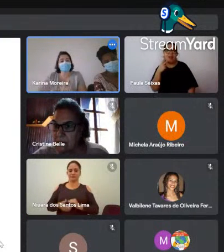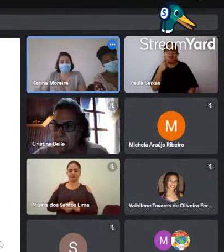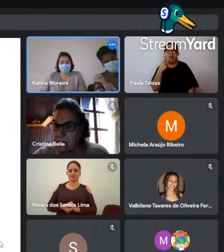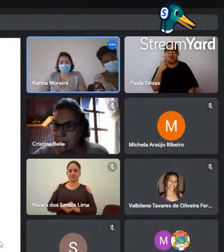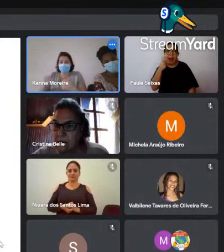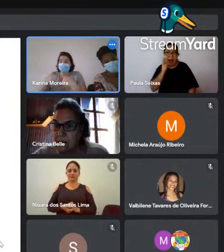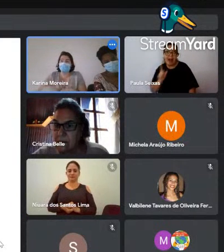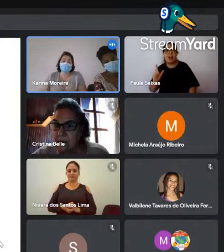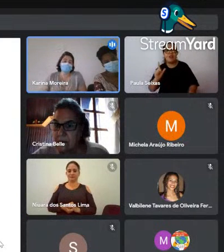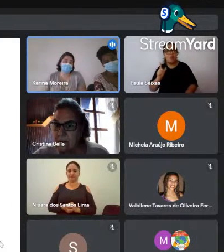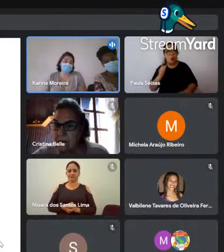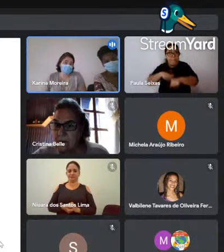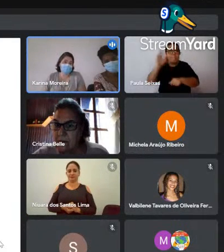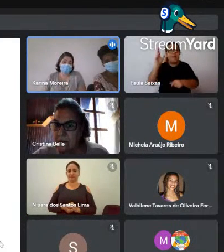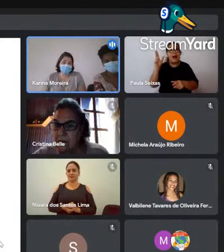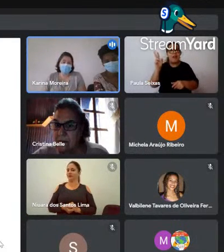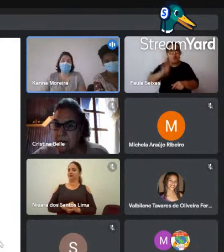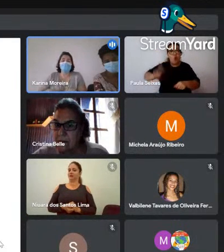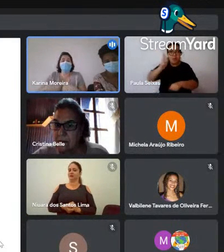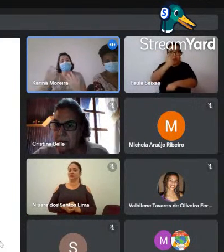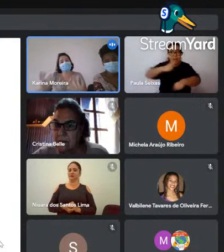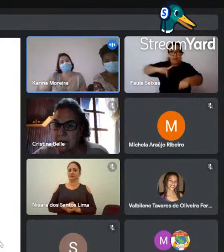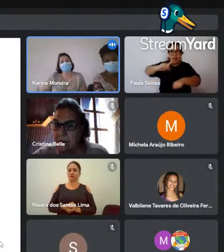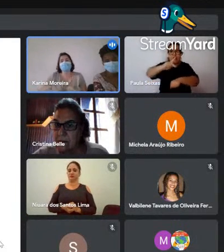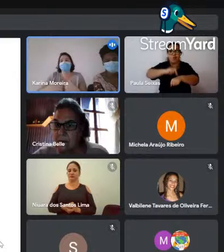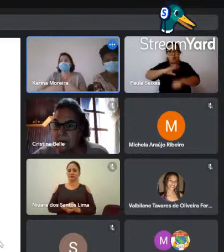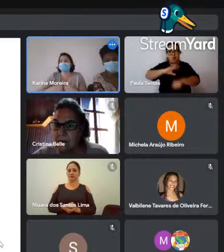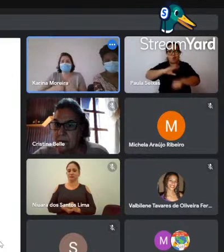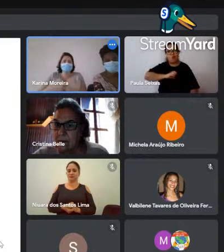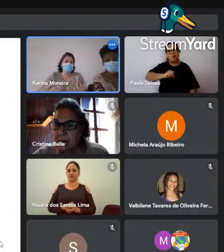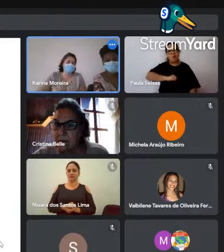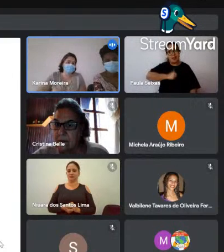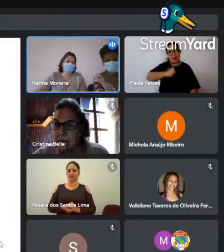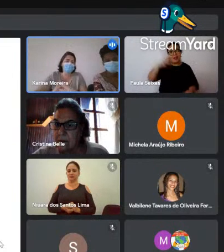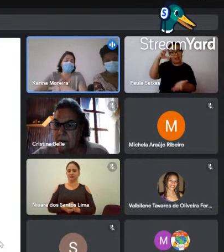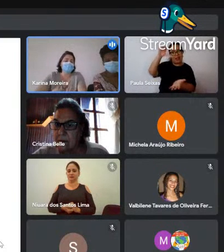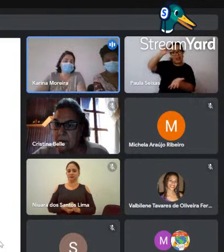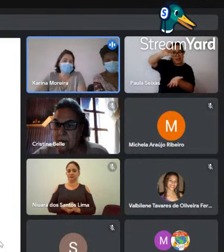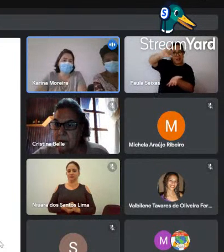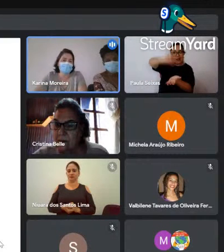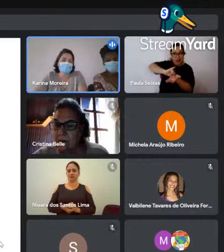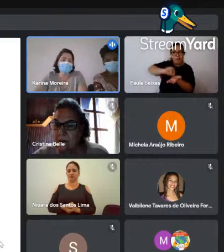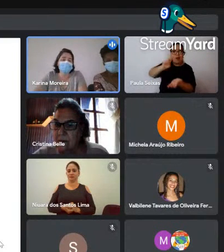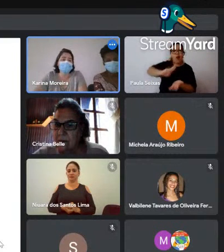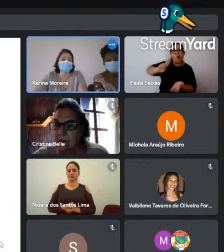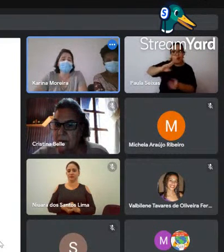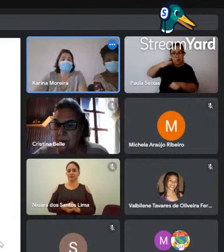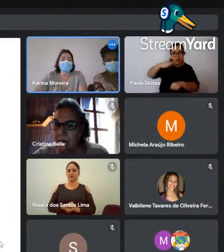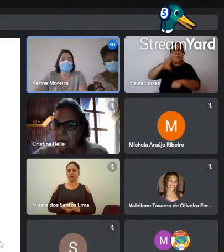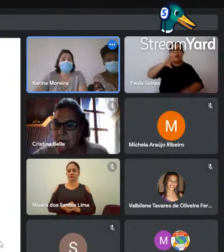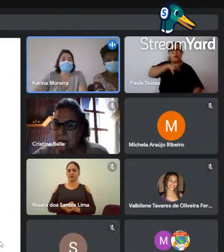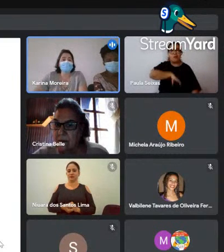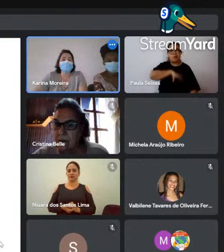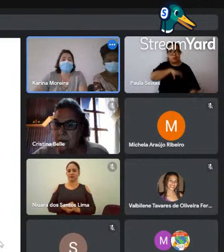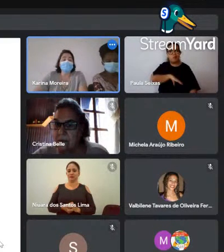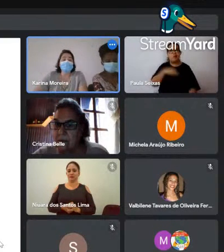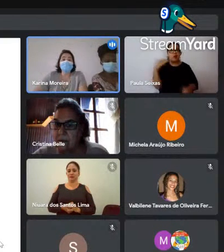país, que as pessoas aqui na capital, que as pessoas que frequentam as escolas,